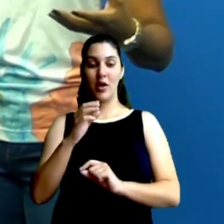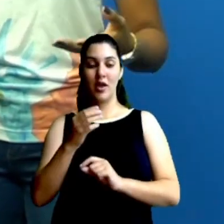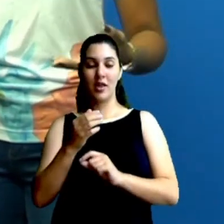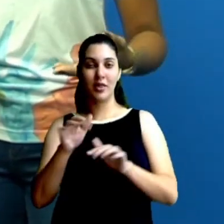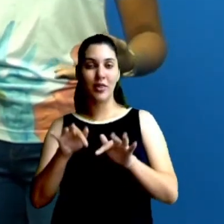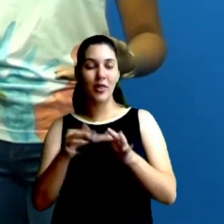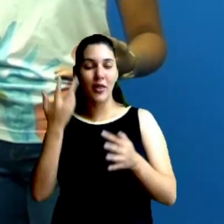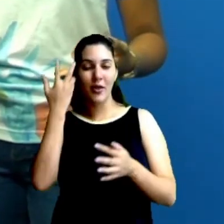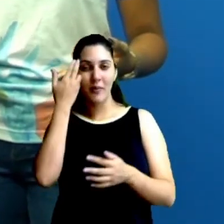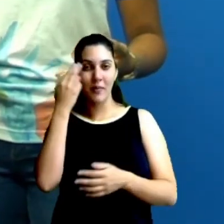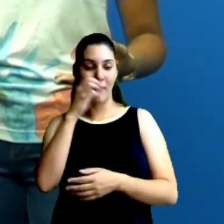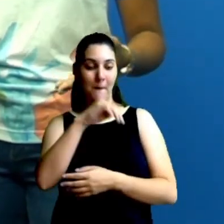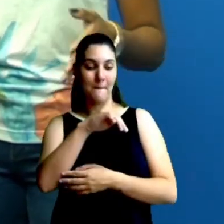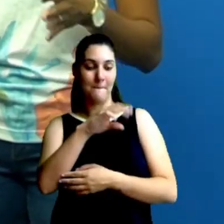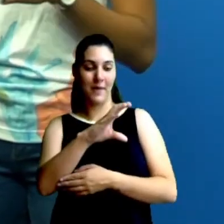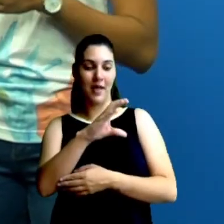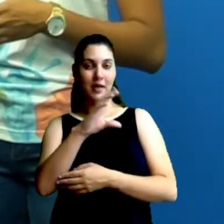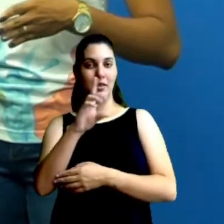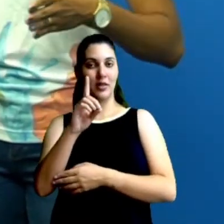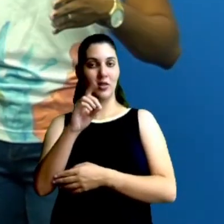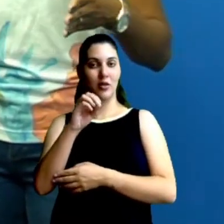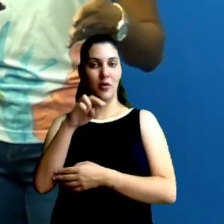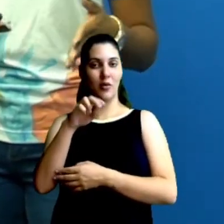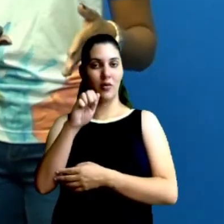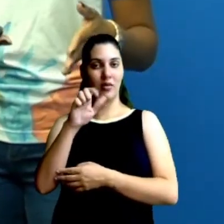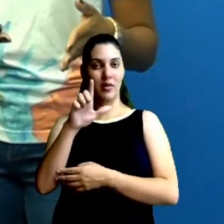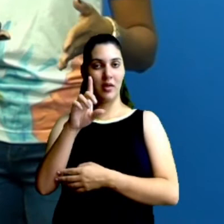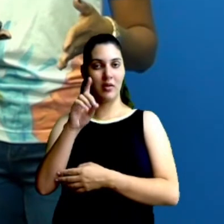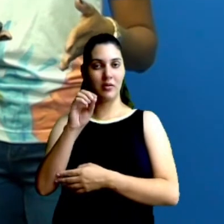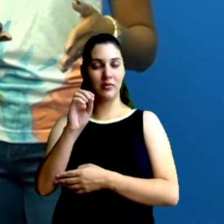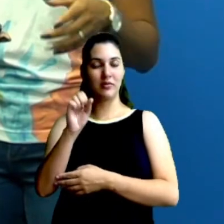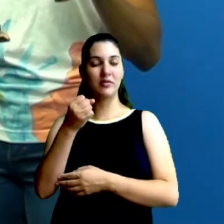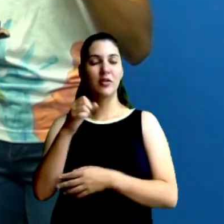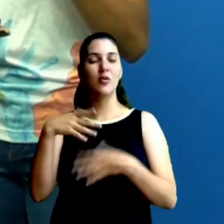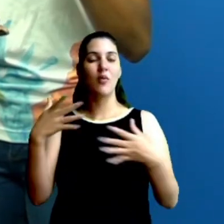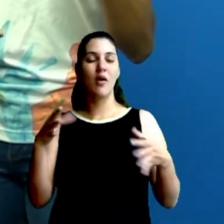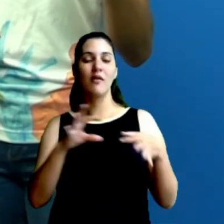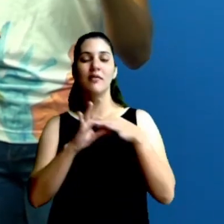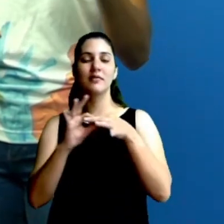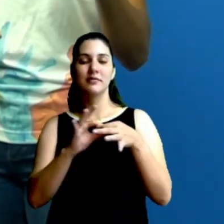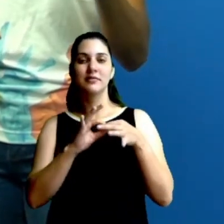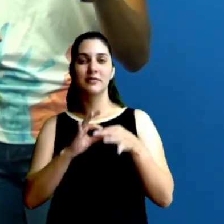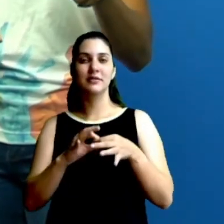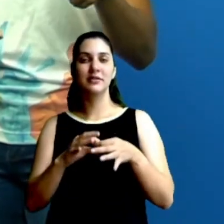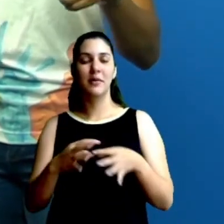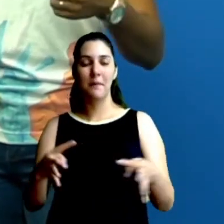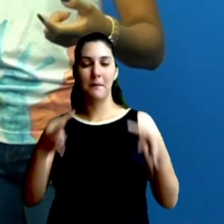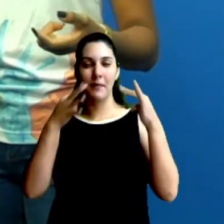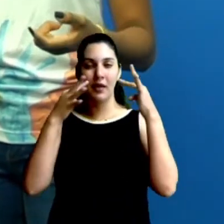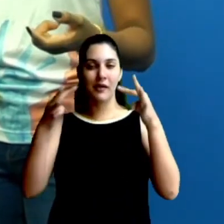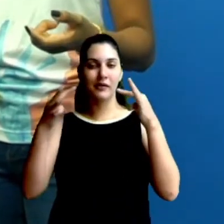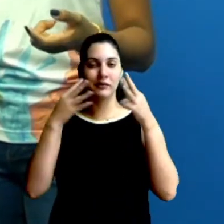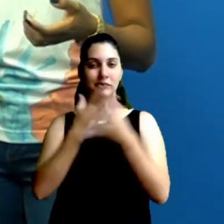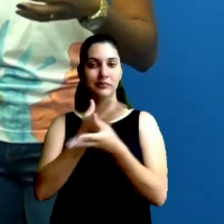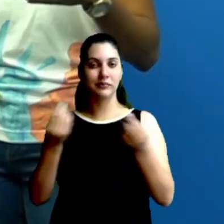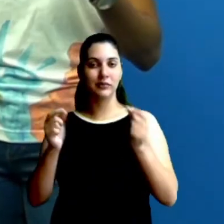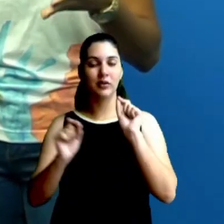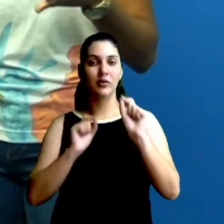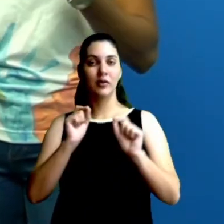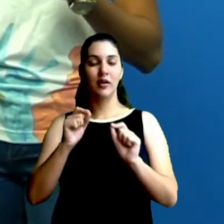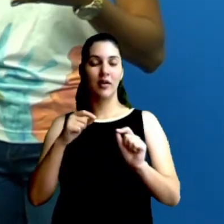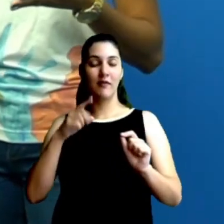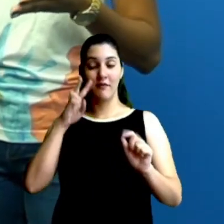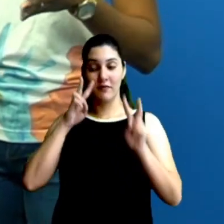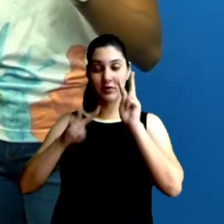gente tem outro símbolo também que é bem associado ao McDonald's, que a gente ouve muito na televisão e que